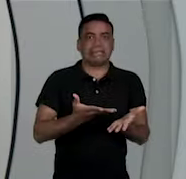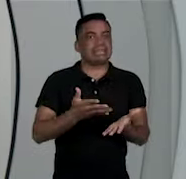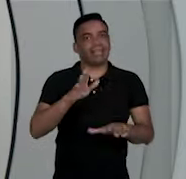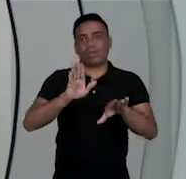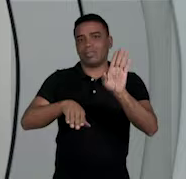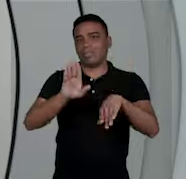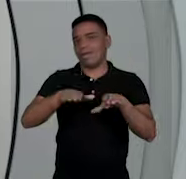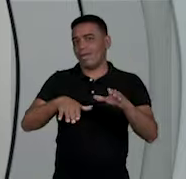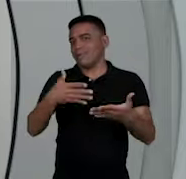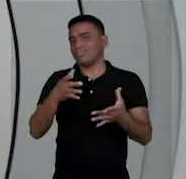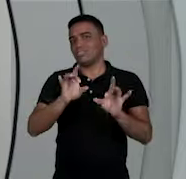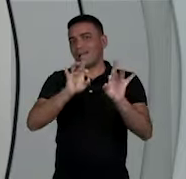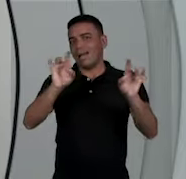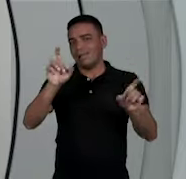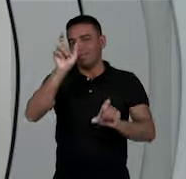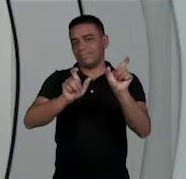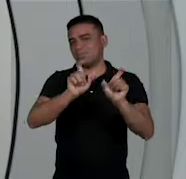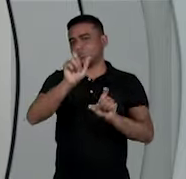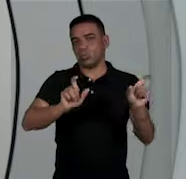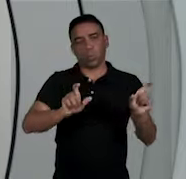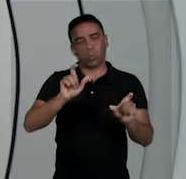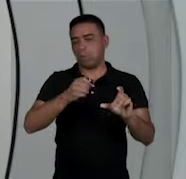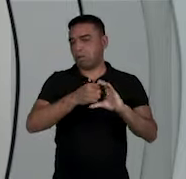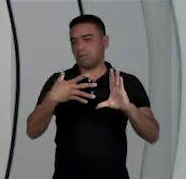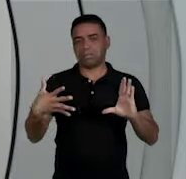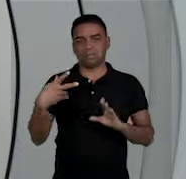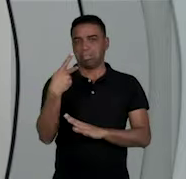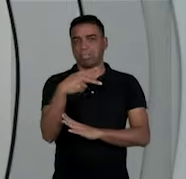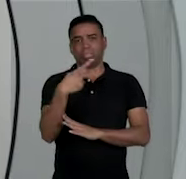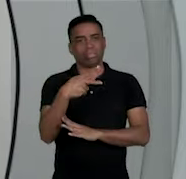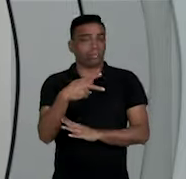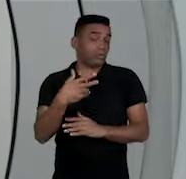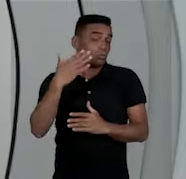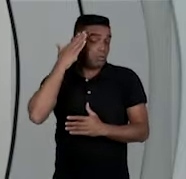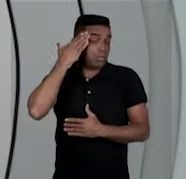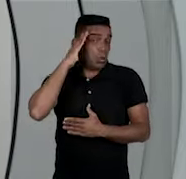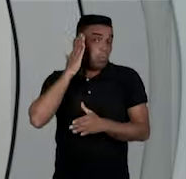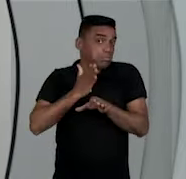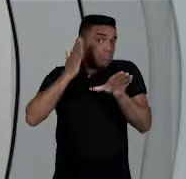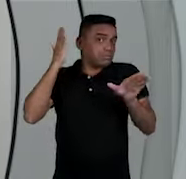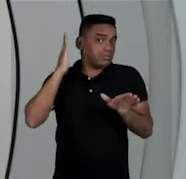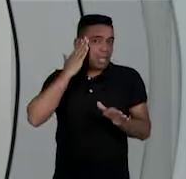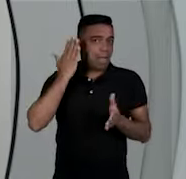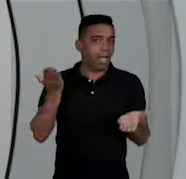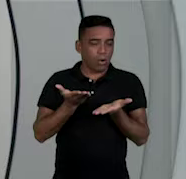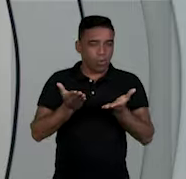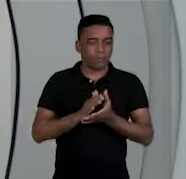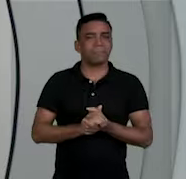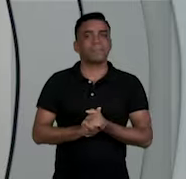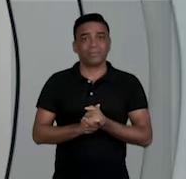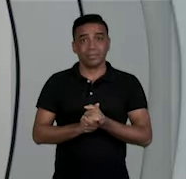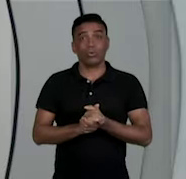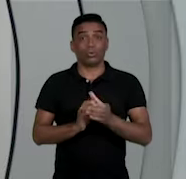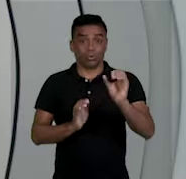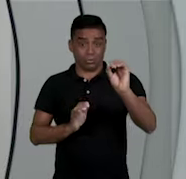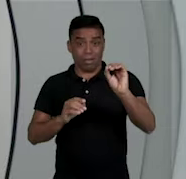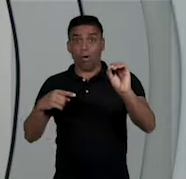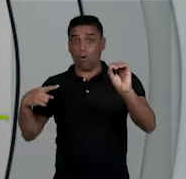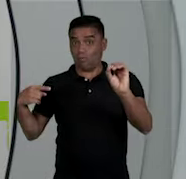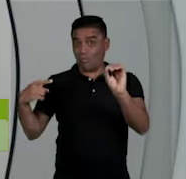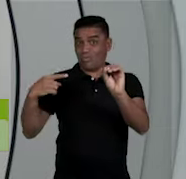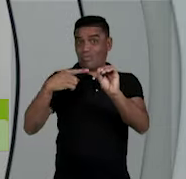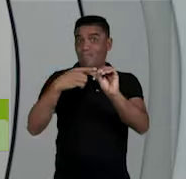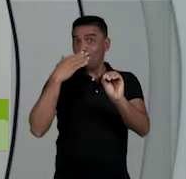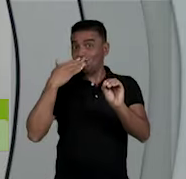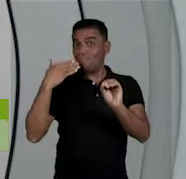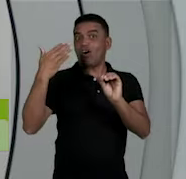das características de cada paciente, né? Não tem como a gente cobrir isso aqui agora. E aí essa fertilização vai ser feita fora, no